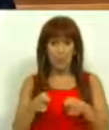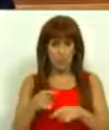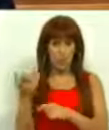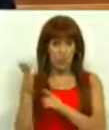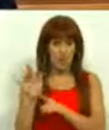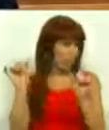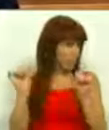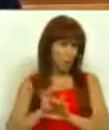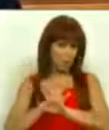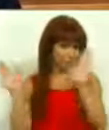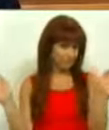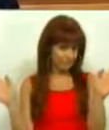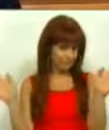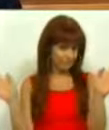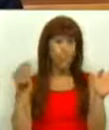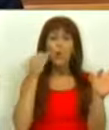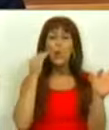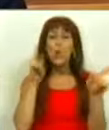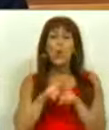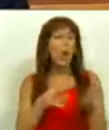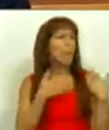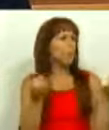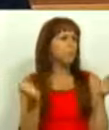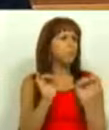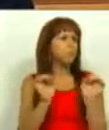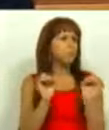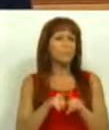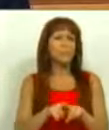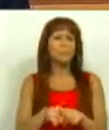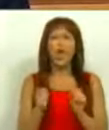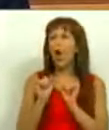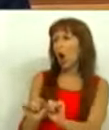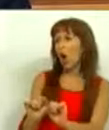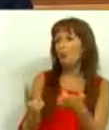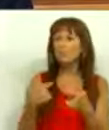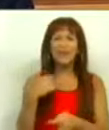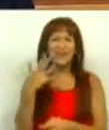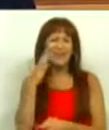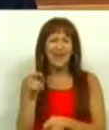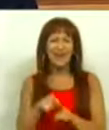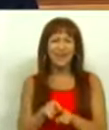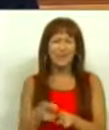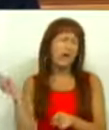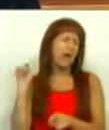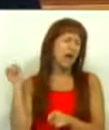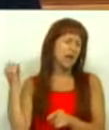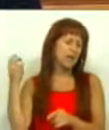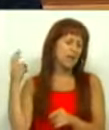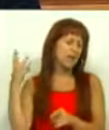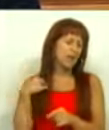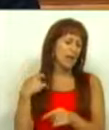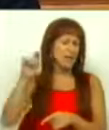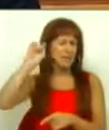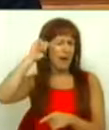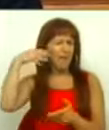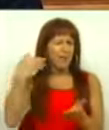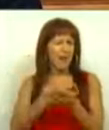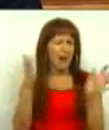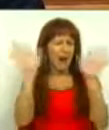exemplo mau da forma irresponsável como a oposição tenta há meses